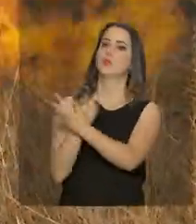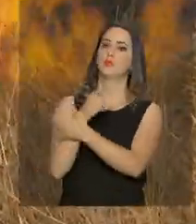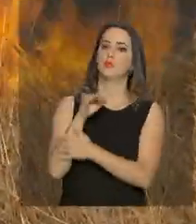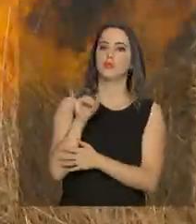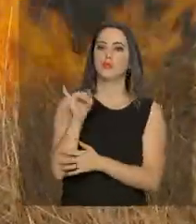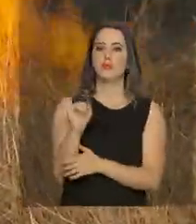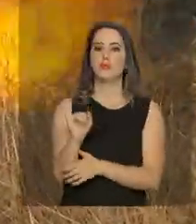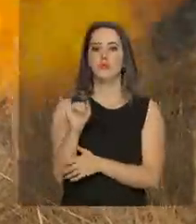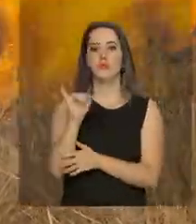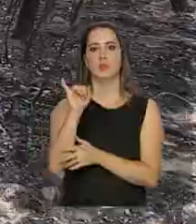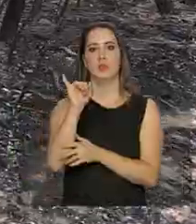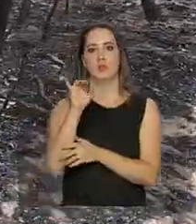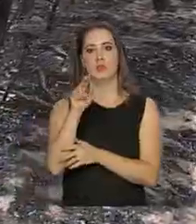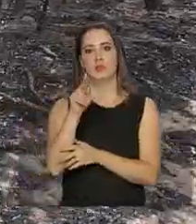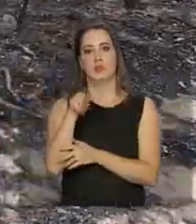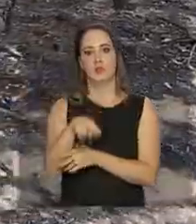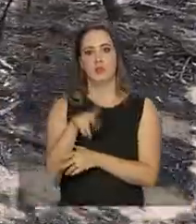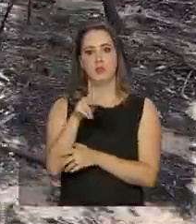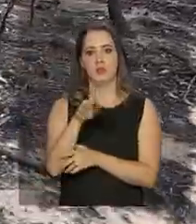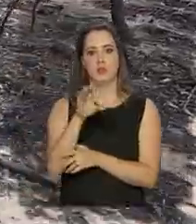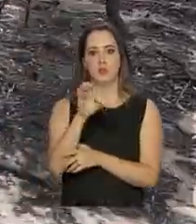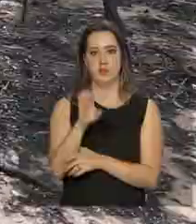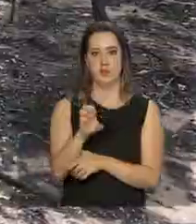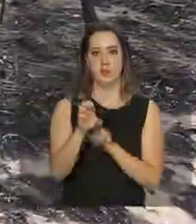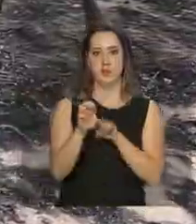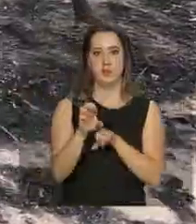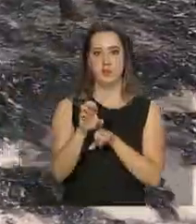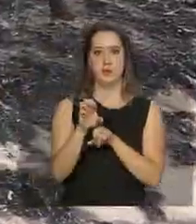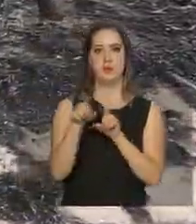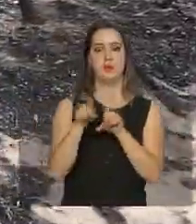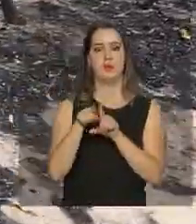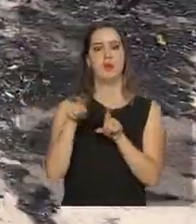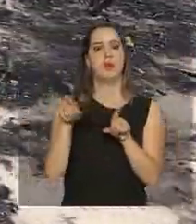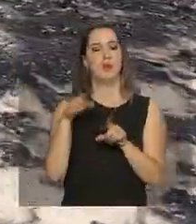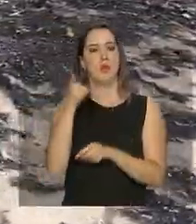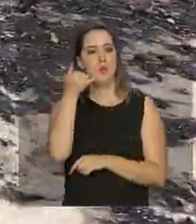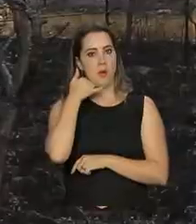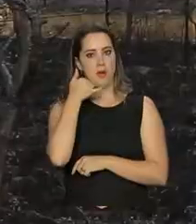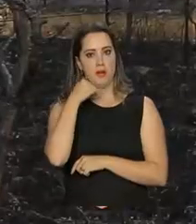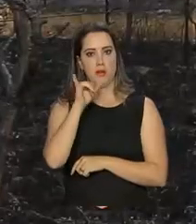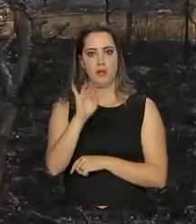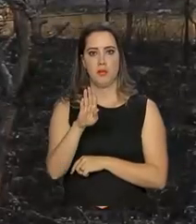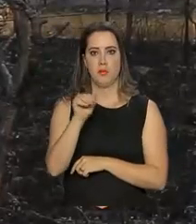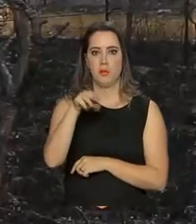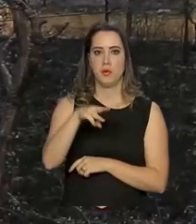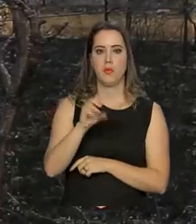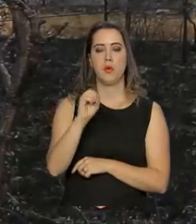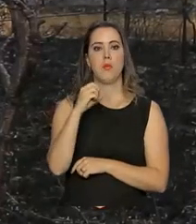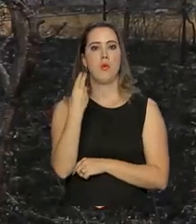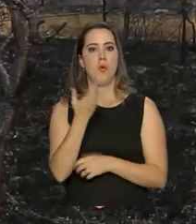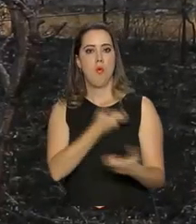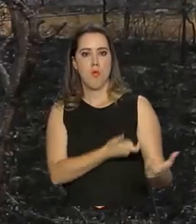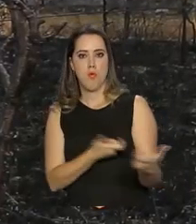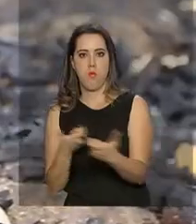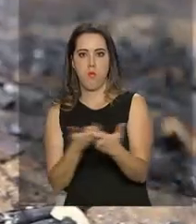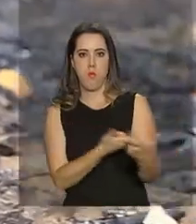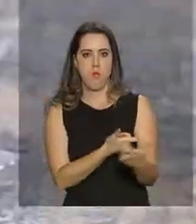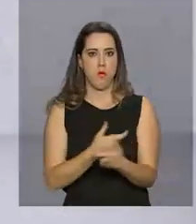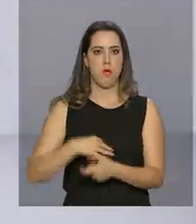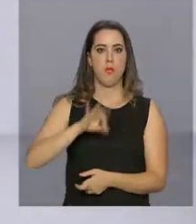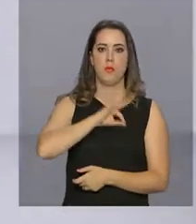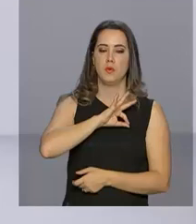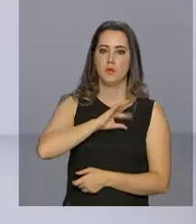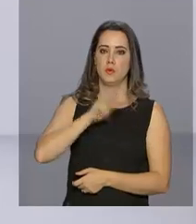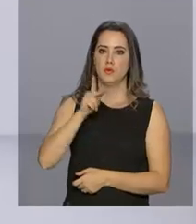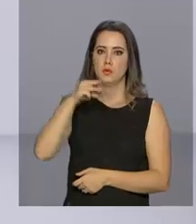o instituto nacional de pesquisas espaciais além do ibama também é possível acionar o corpo de bombeiros polícia militar e civil